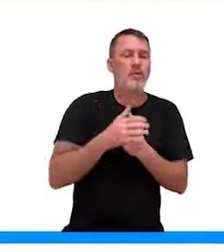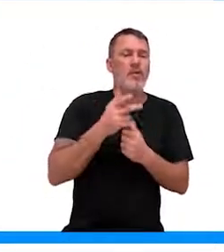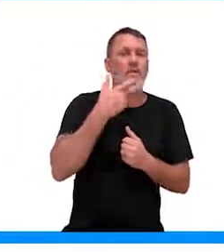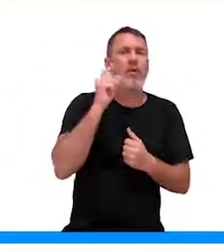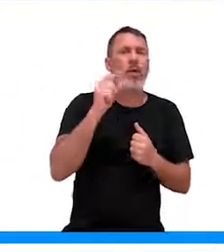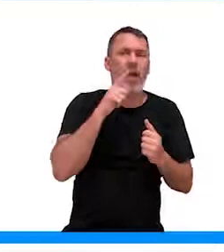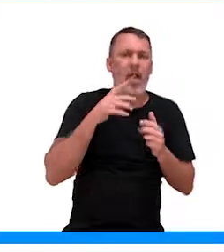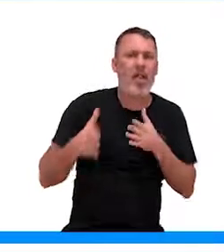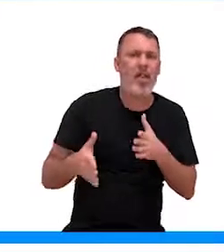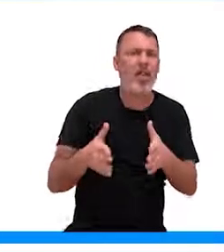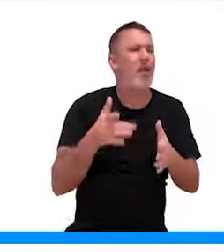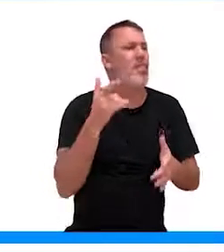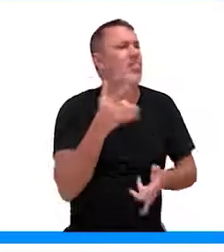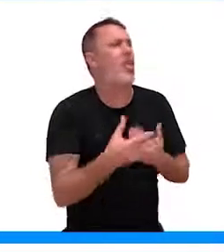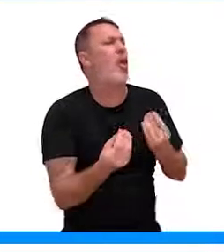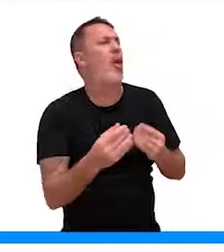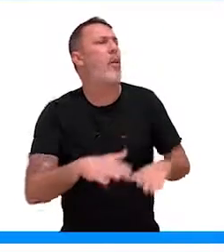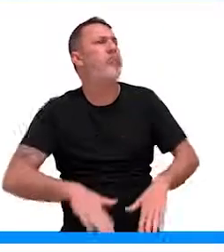água dos rios, ela